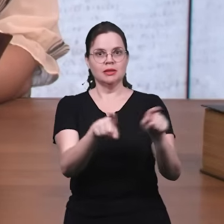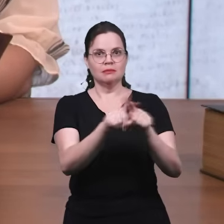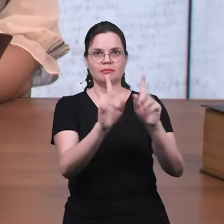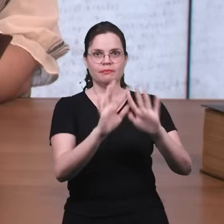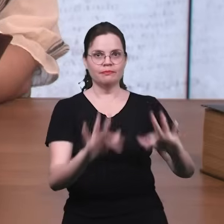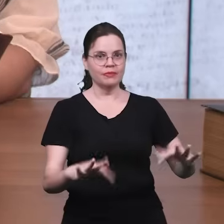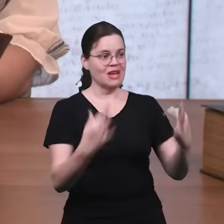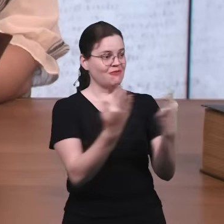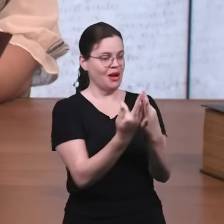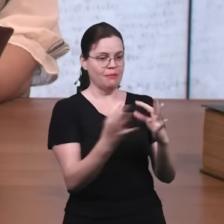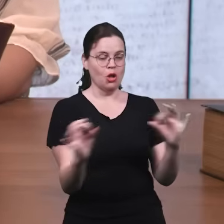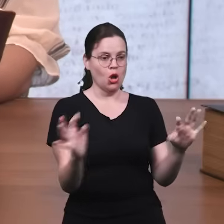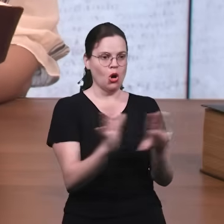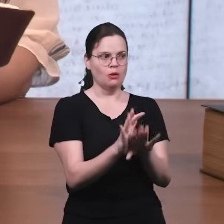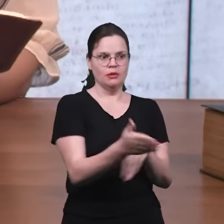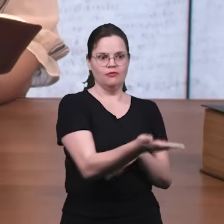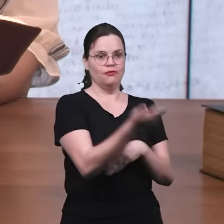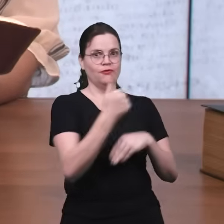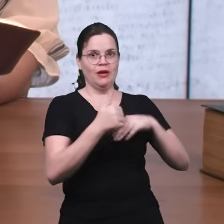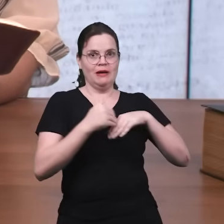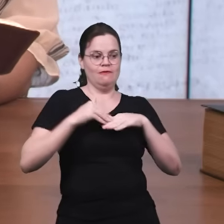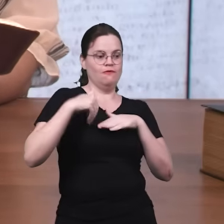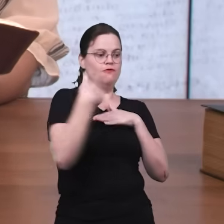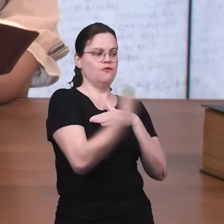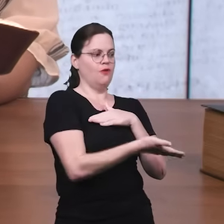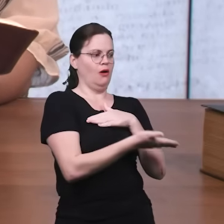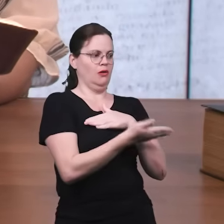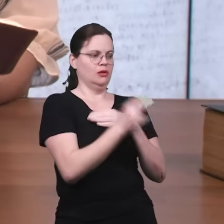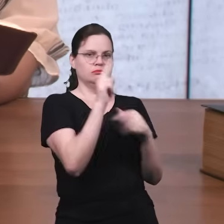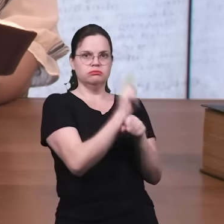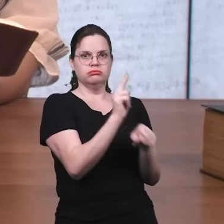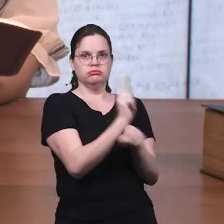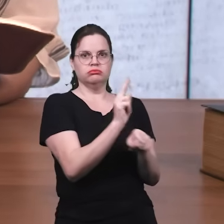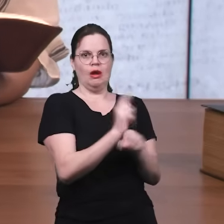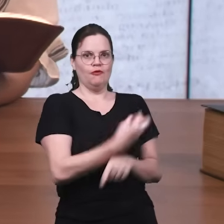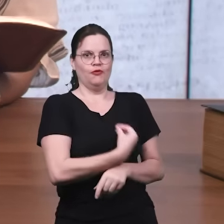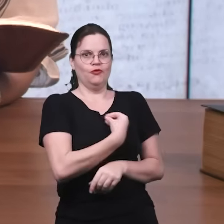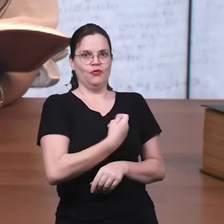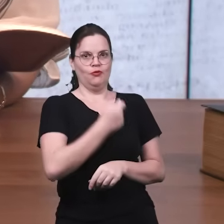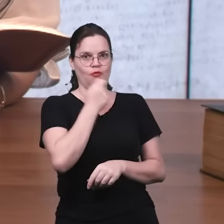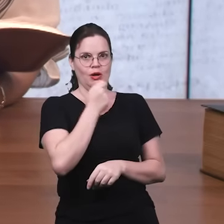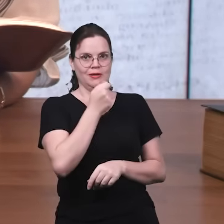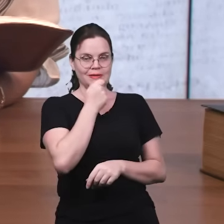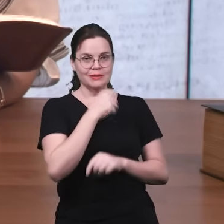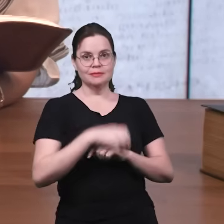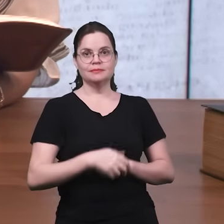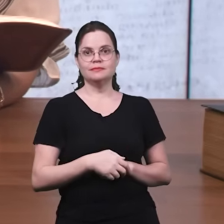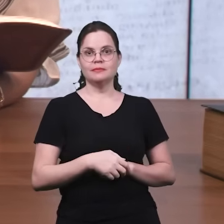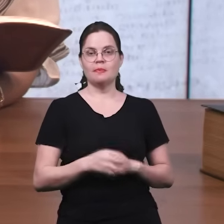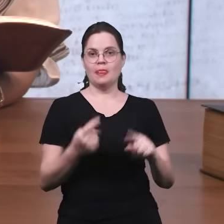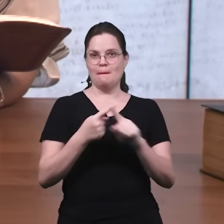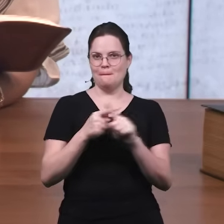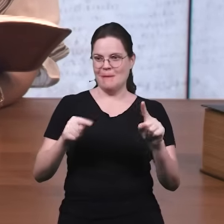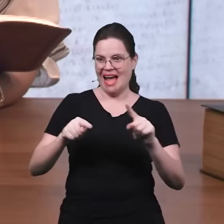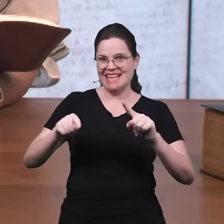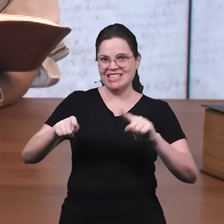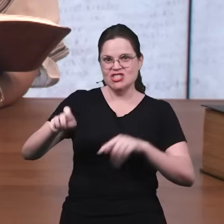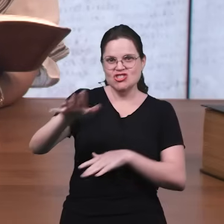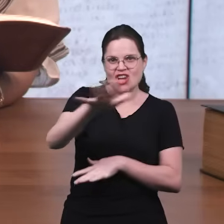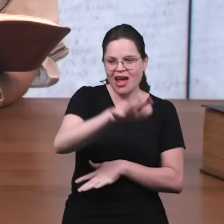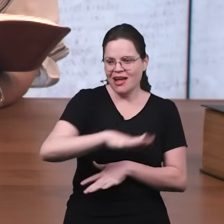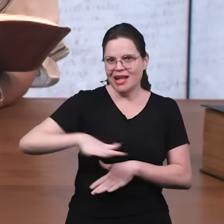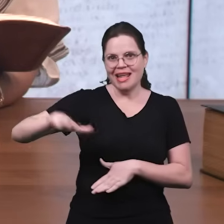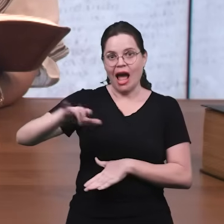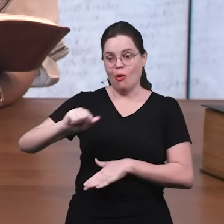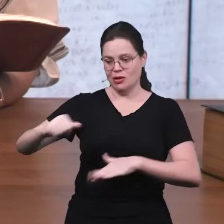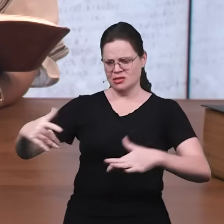famílias e puseram-nos fora do arraial de Israel. Porém, a cidade e tudo